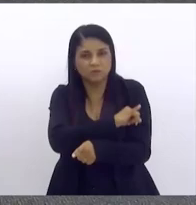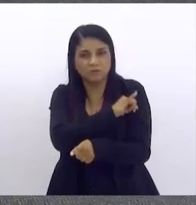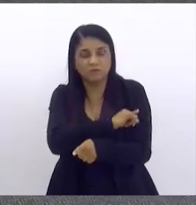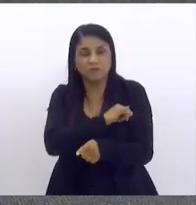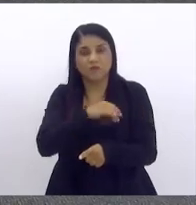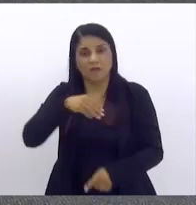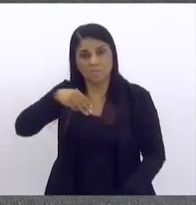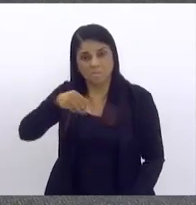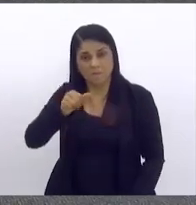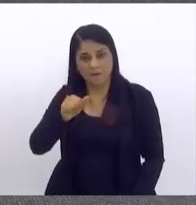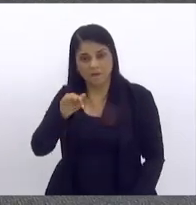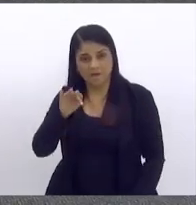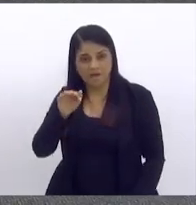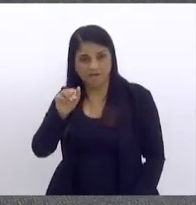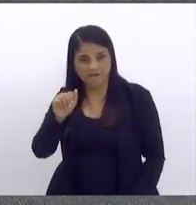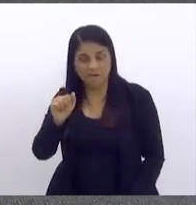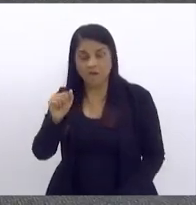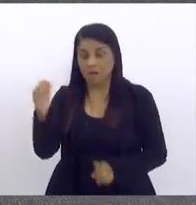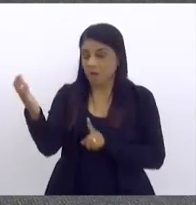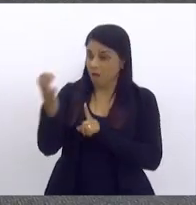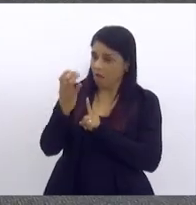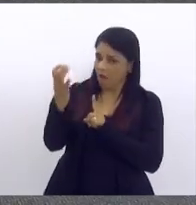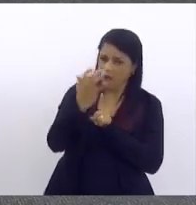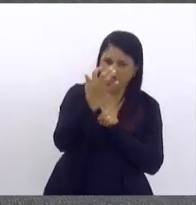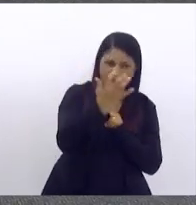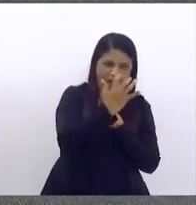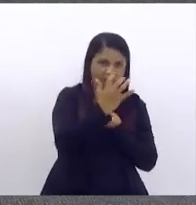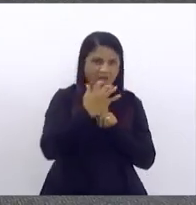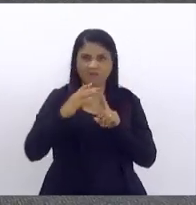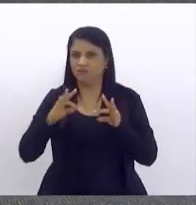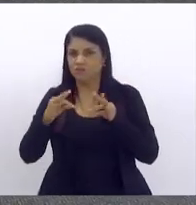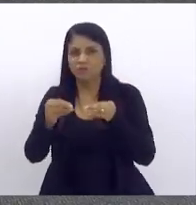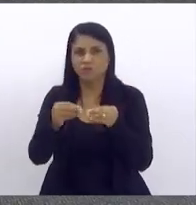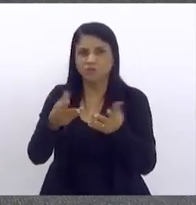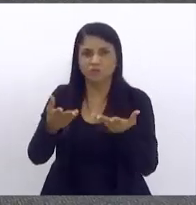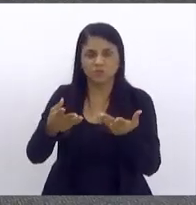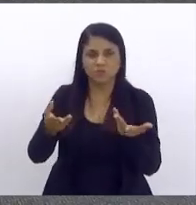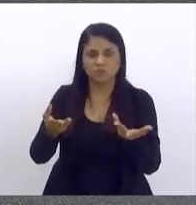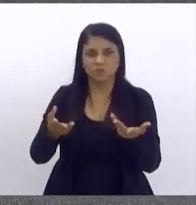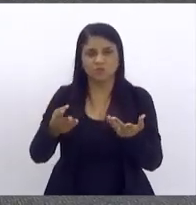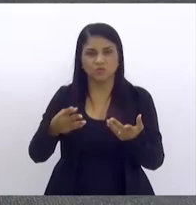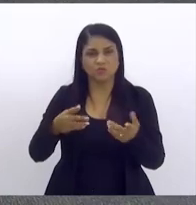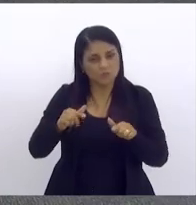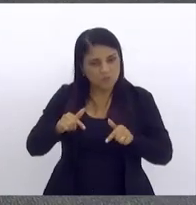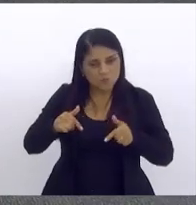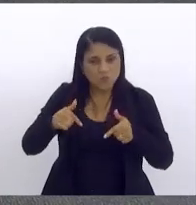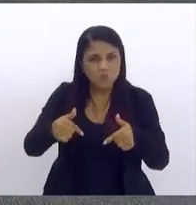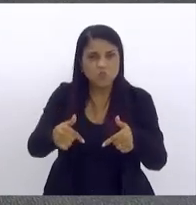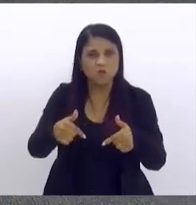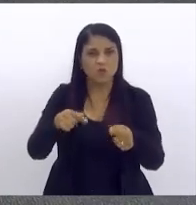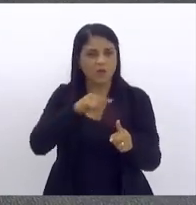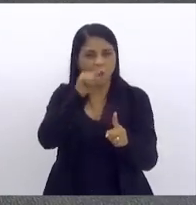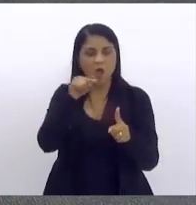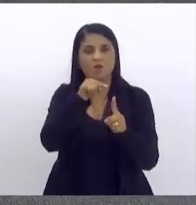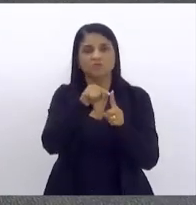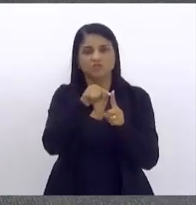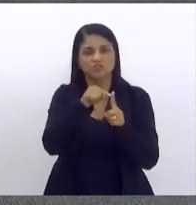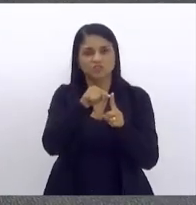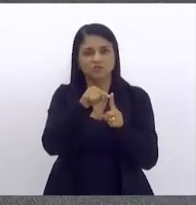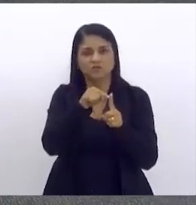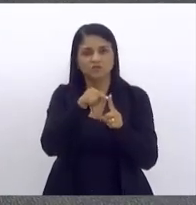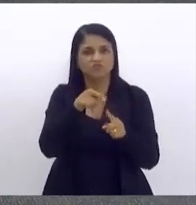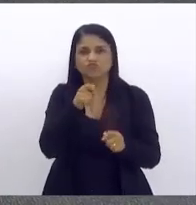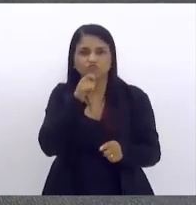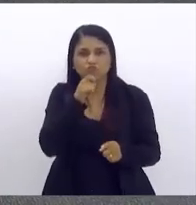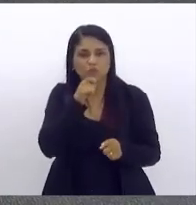atormenta a todos, atormenta a todos. Não tem intuito, as operações não têm intuito de educar